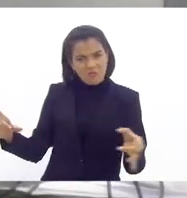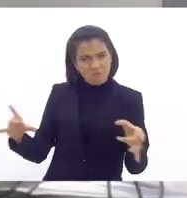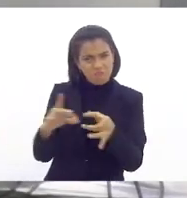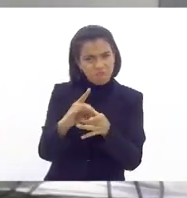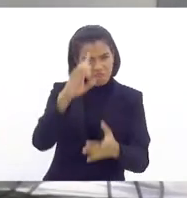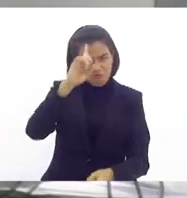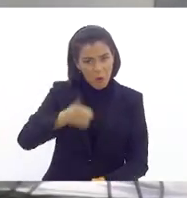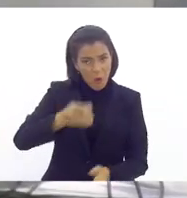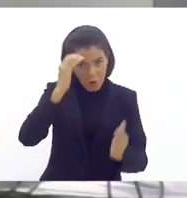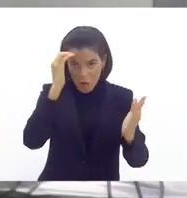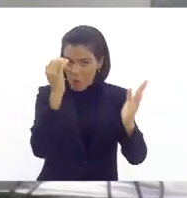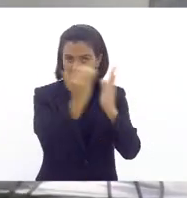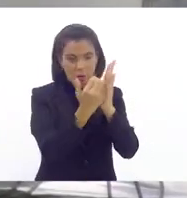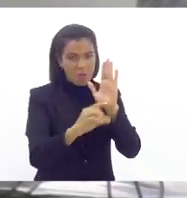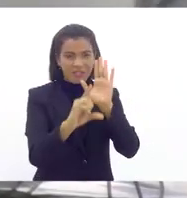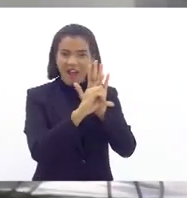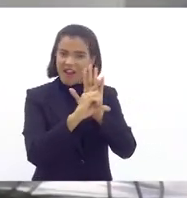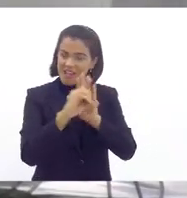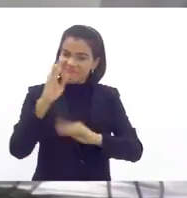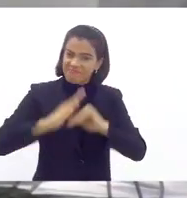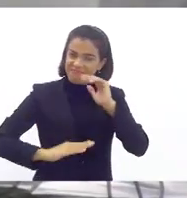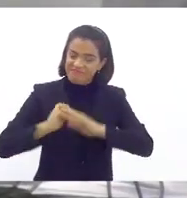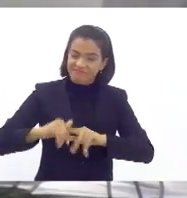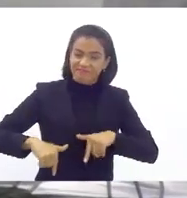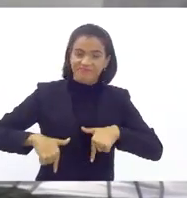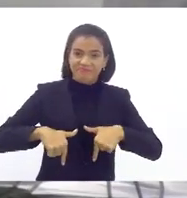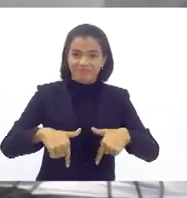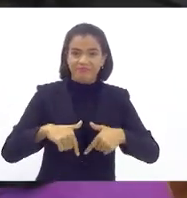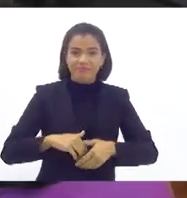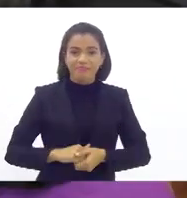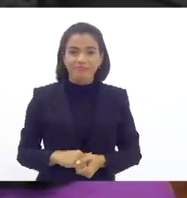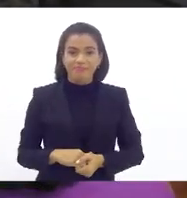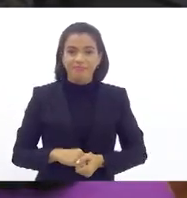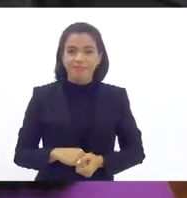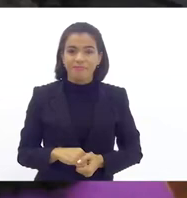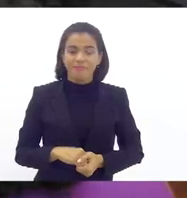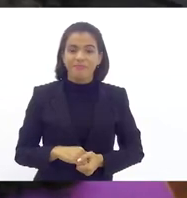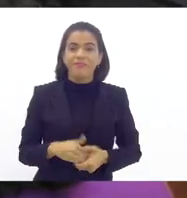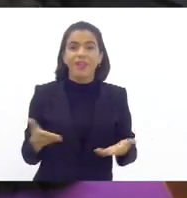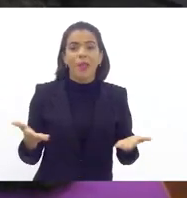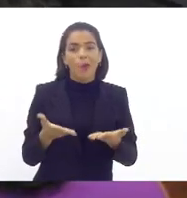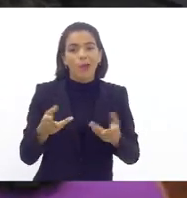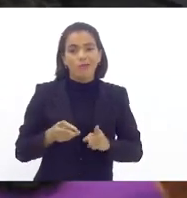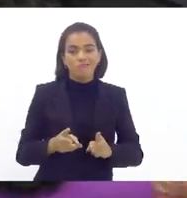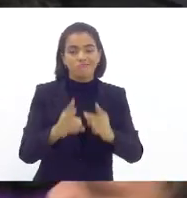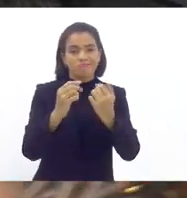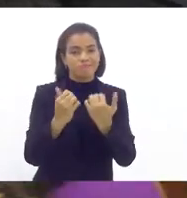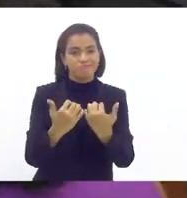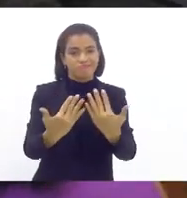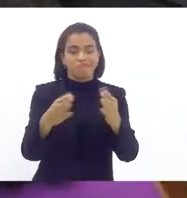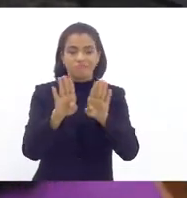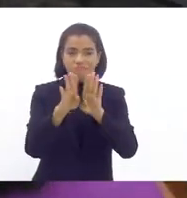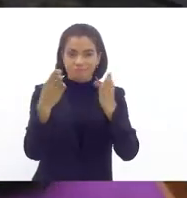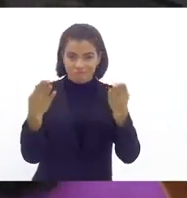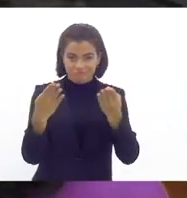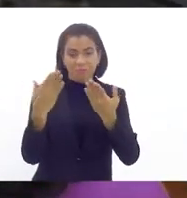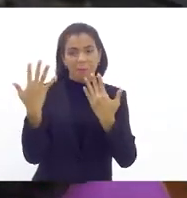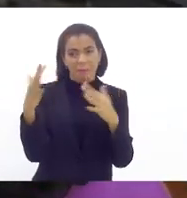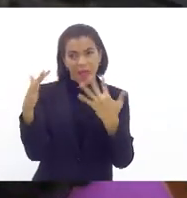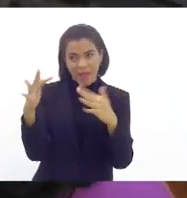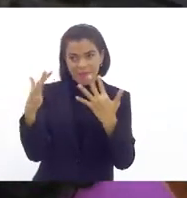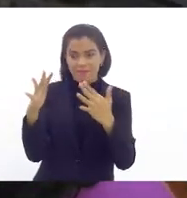o cúmplice prático da lei. Prático, não é? Vamos dar sequência aqui à nossa audiência. Parabéns aí, o Rolê Carioca pelas